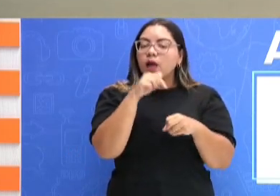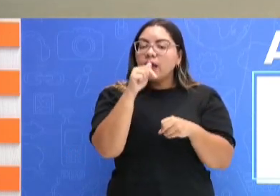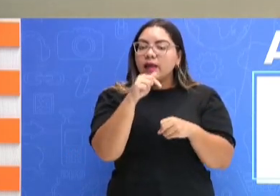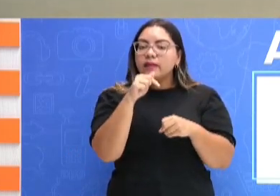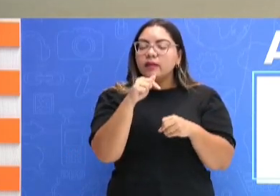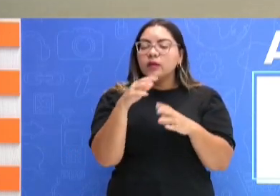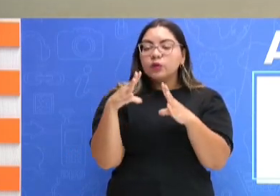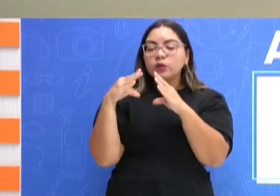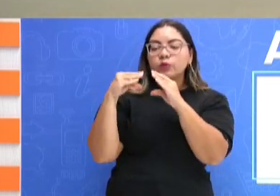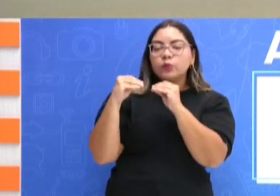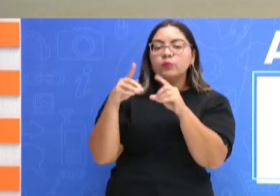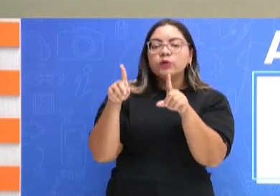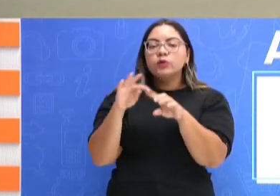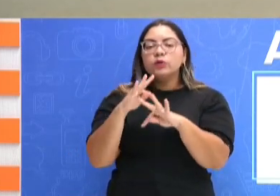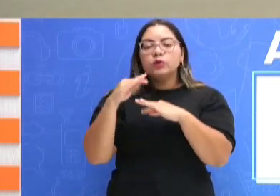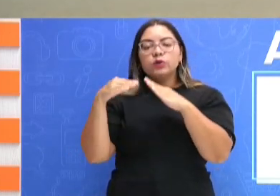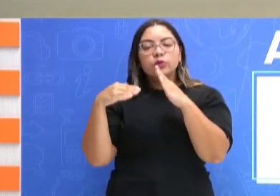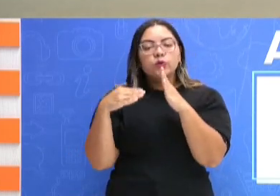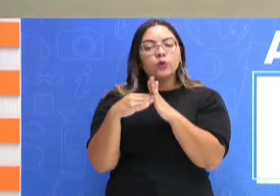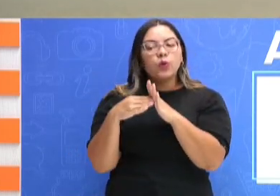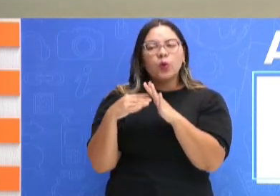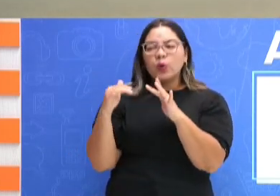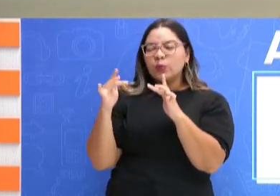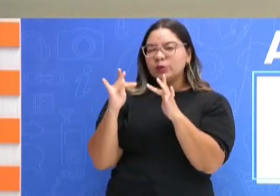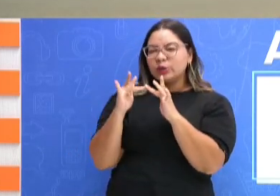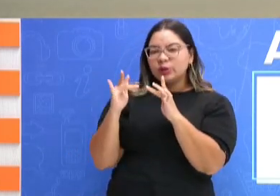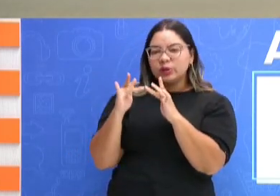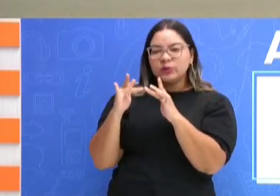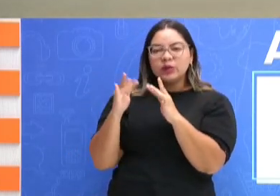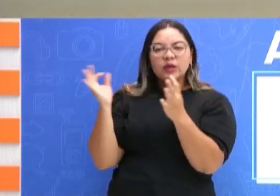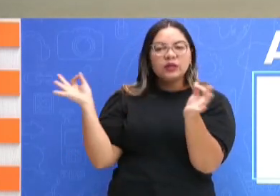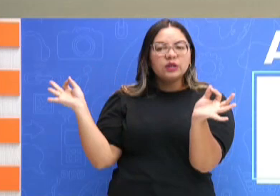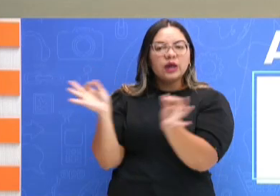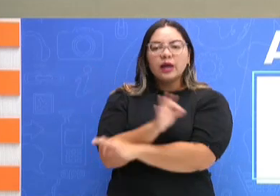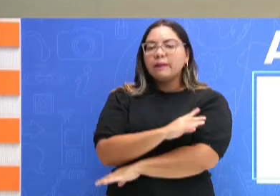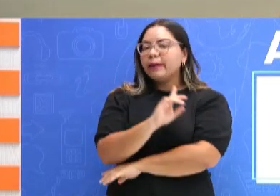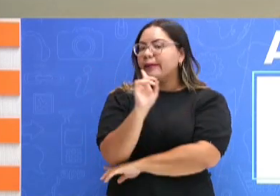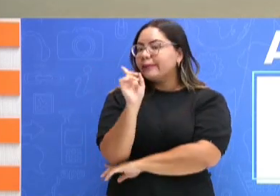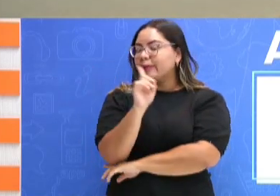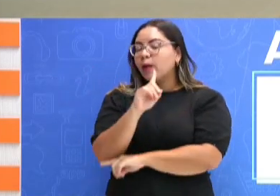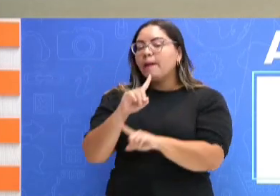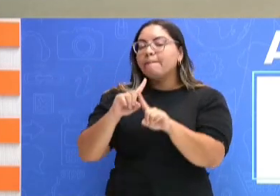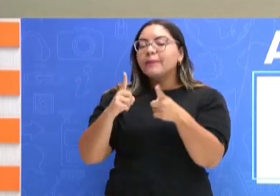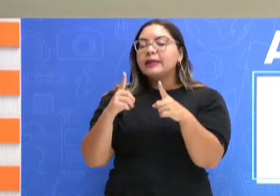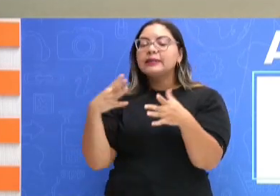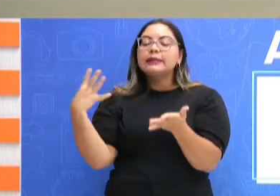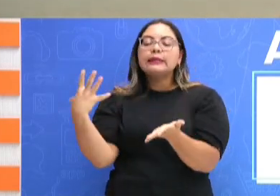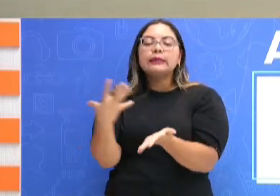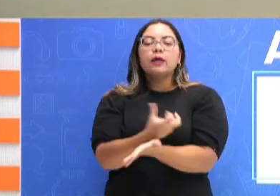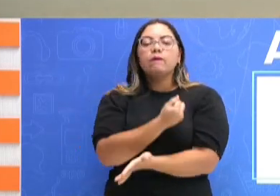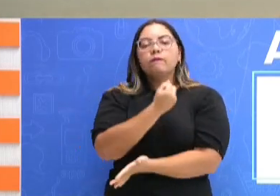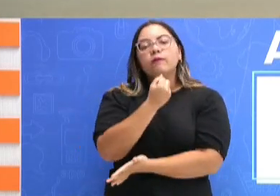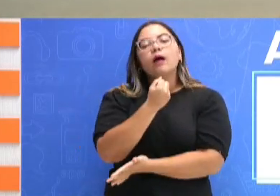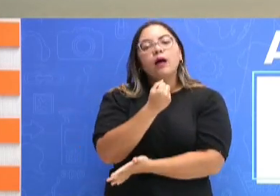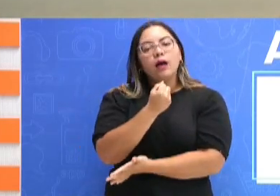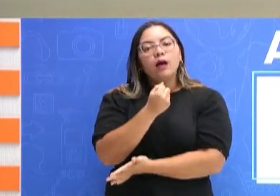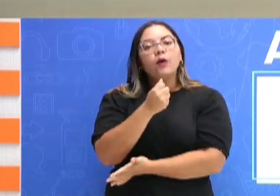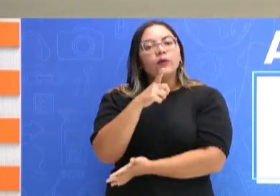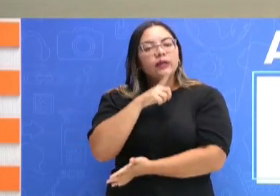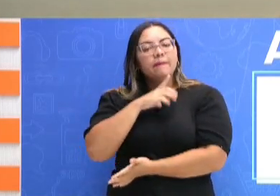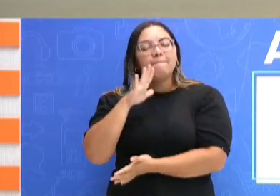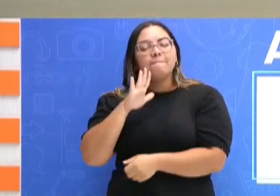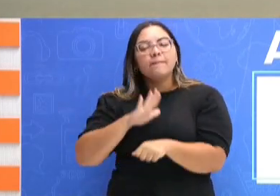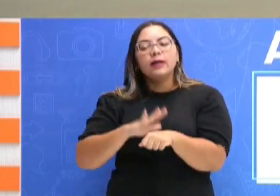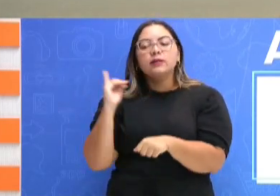em todos os aspectos, não é com o objetivo de prejudicar ninguém, mas é com o objetivo de salvar aquilo que a gente tem mais